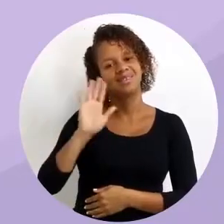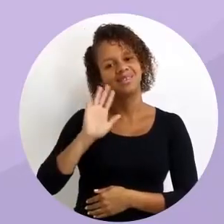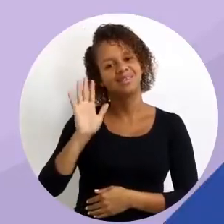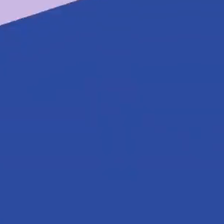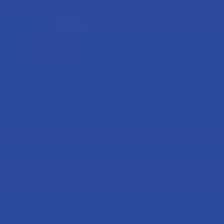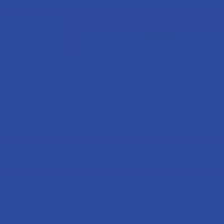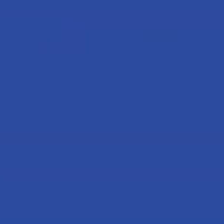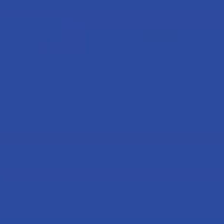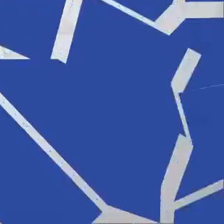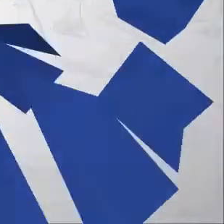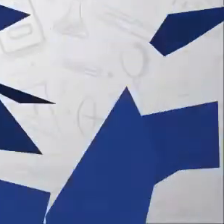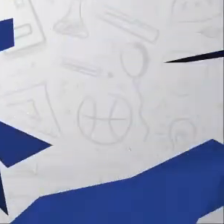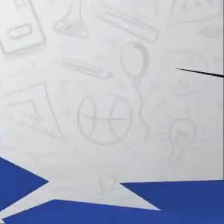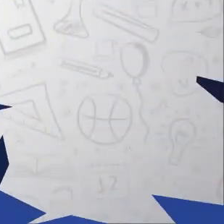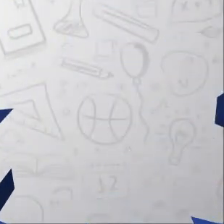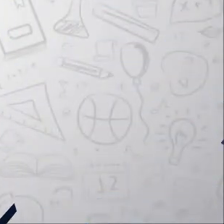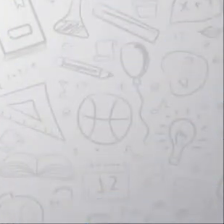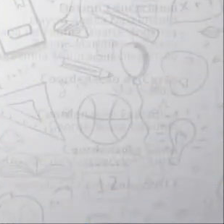a próxima!